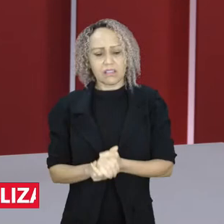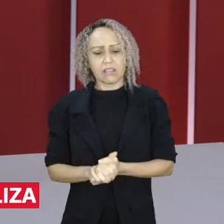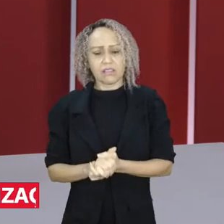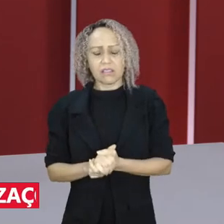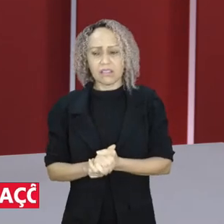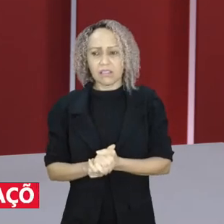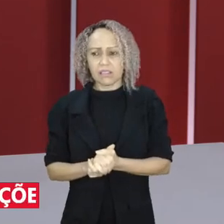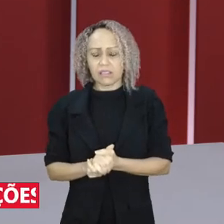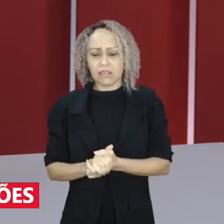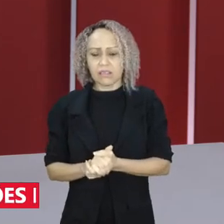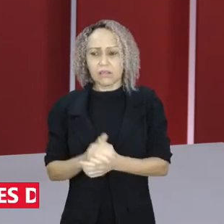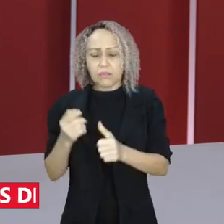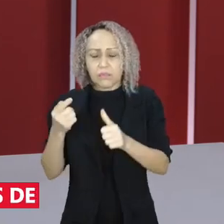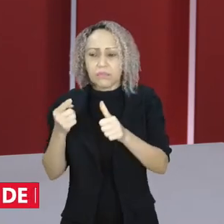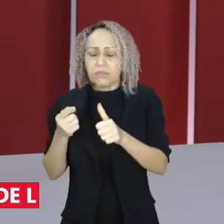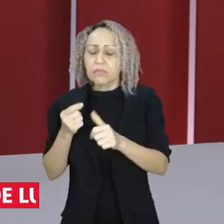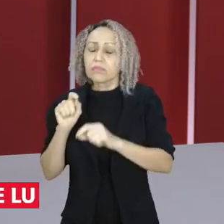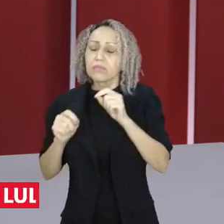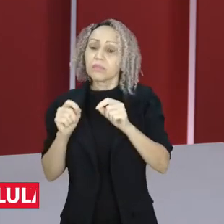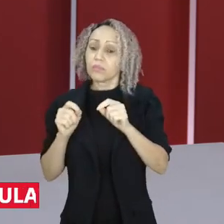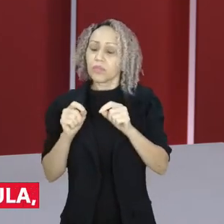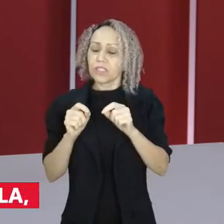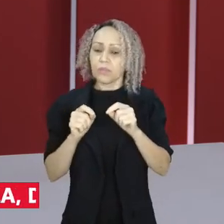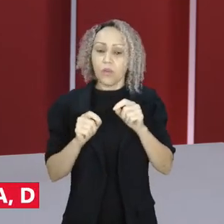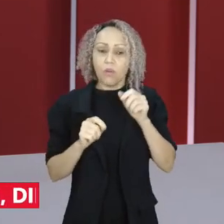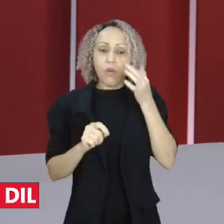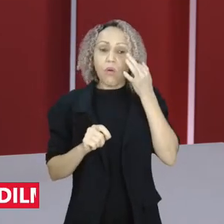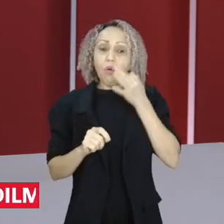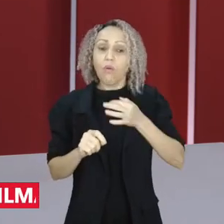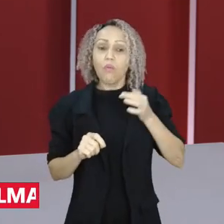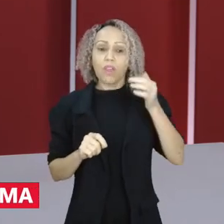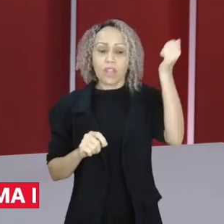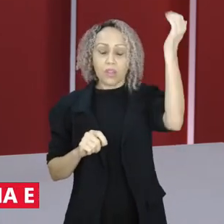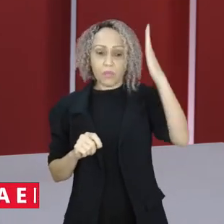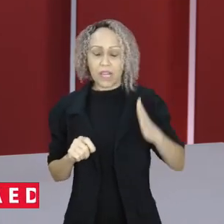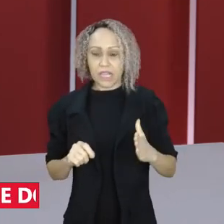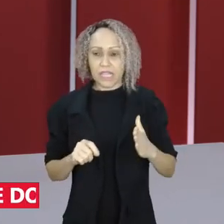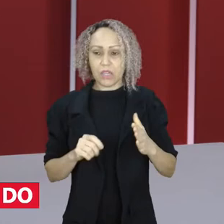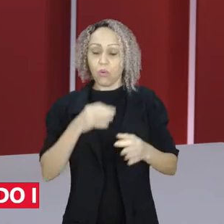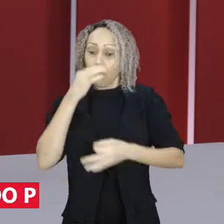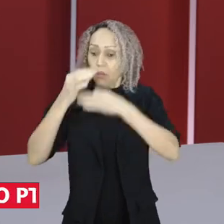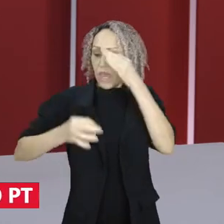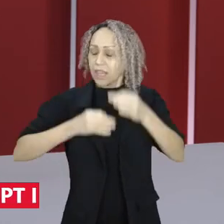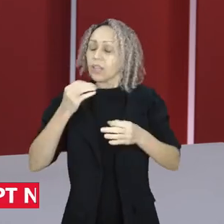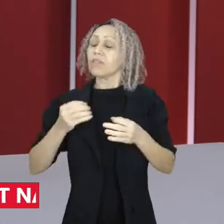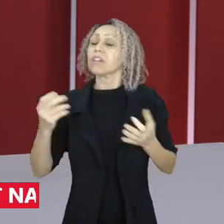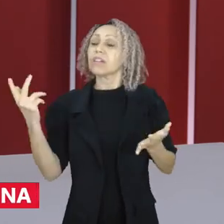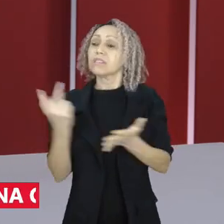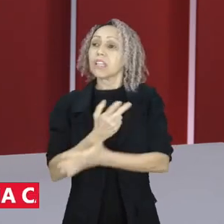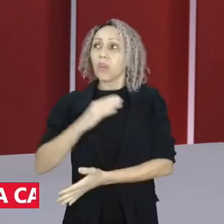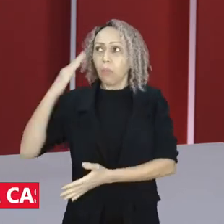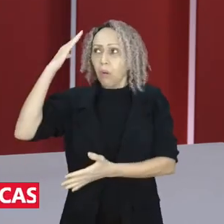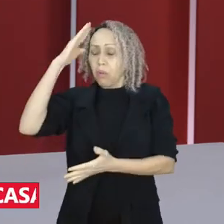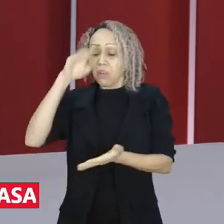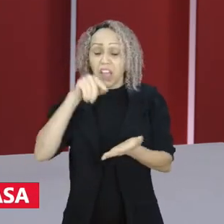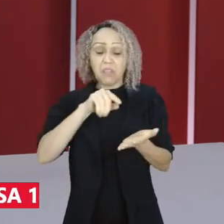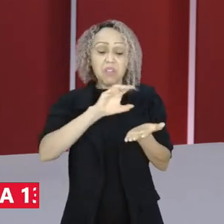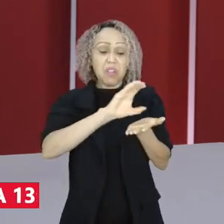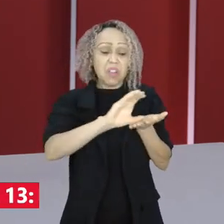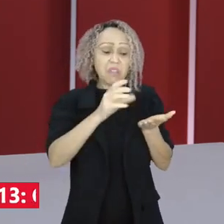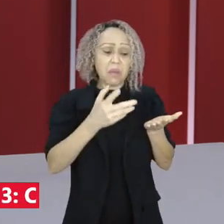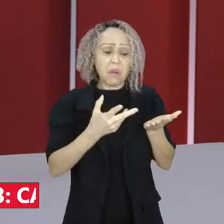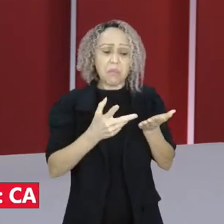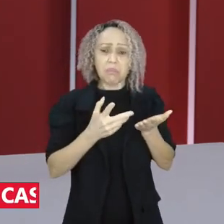os comentários aqui com o Fernando Brasil depois a gente entrevistou a Senadora Eleita pelo PT de Pernambuco Teresa Leitão